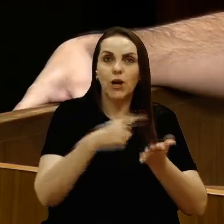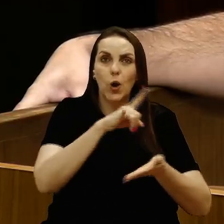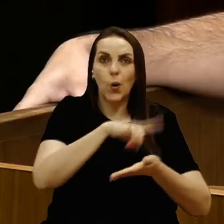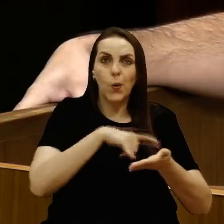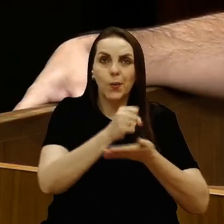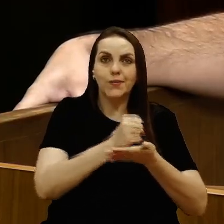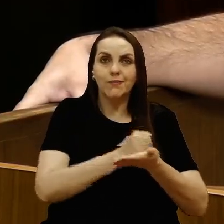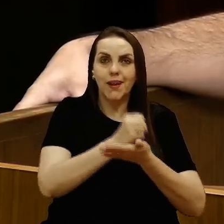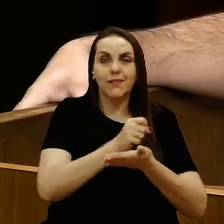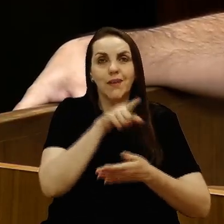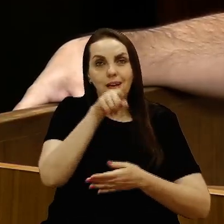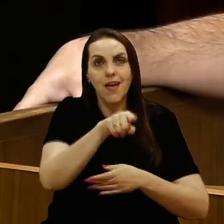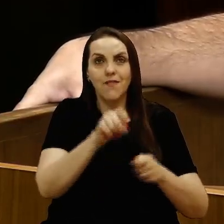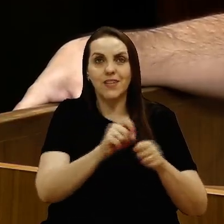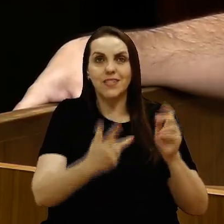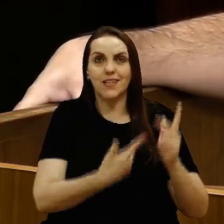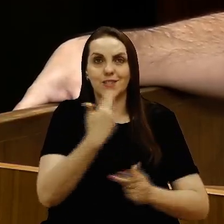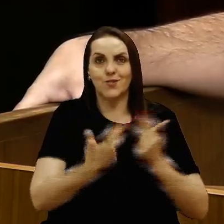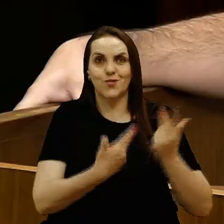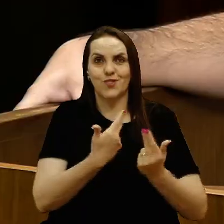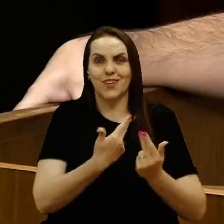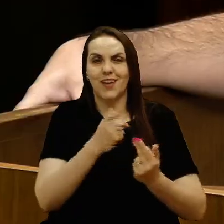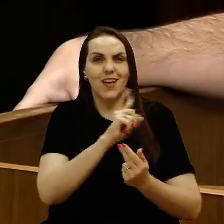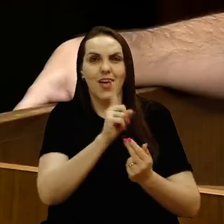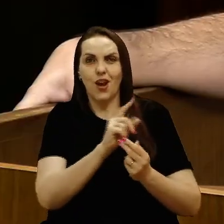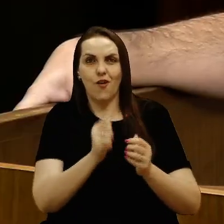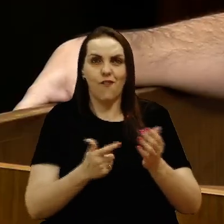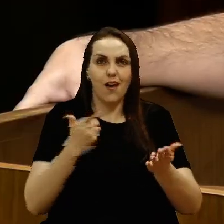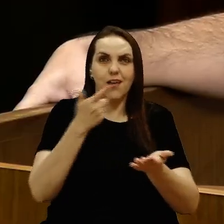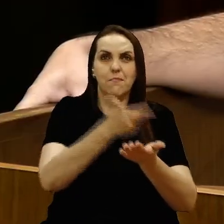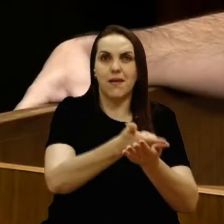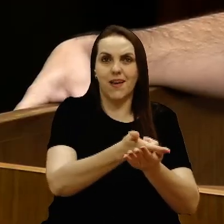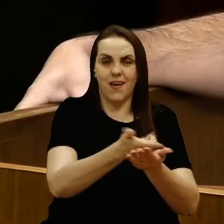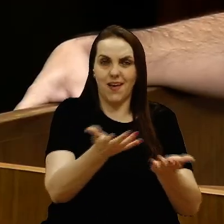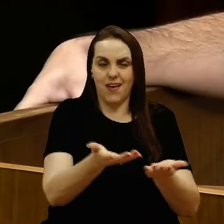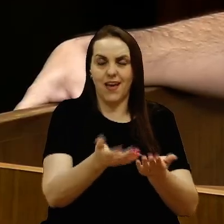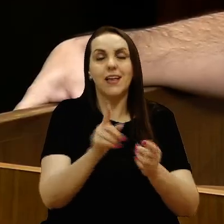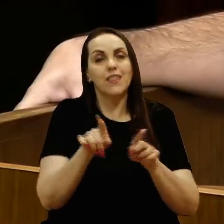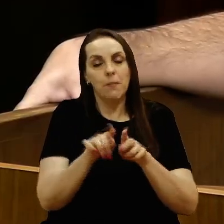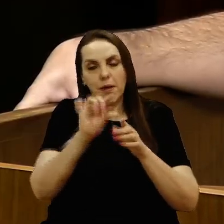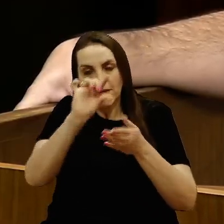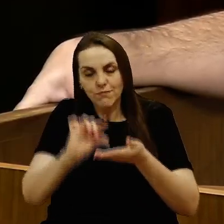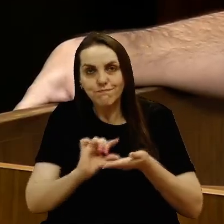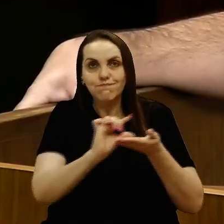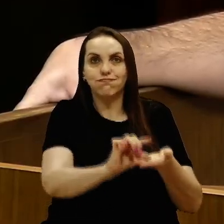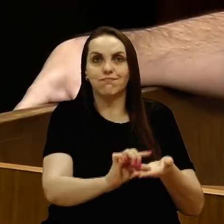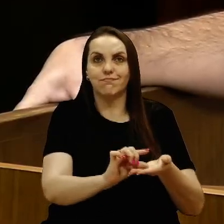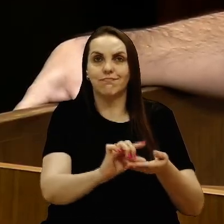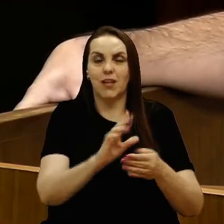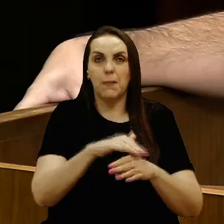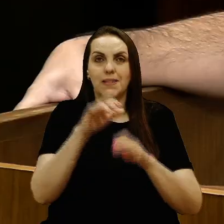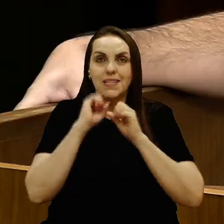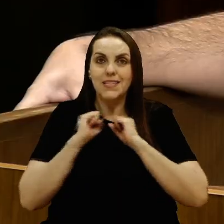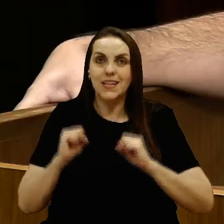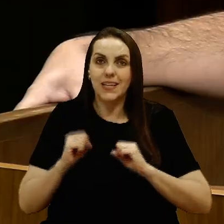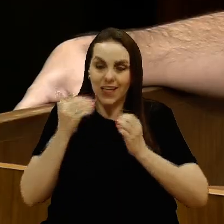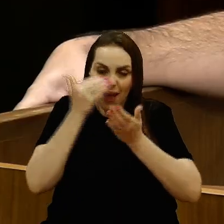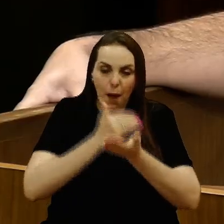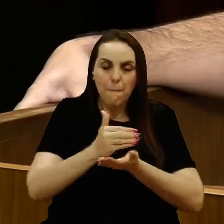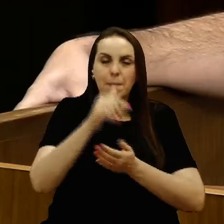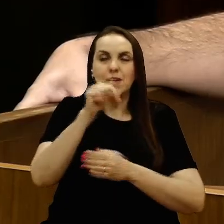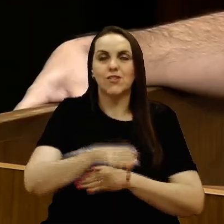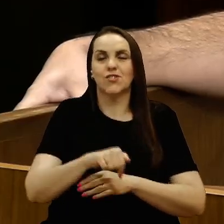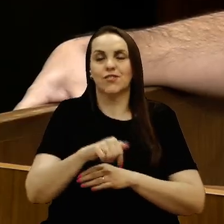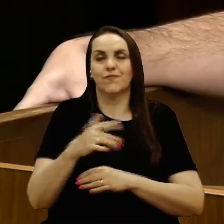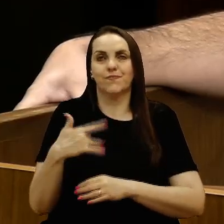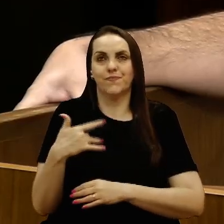eles não vão deixar de receber. E a gente pode dar uma margem ainda para os hospitais. Mas, a partir da Secretaria Municipal de Saúde, a gente,